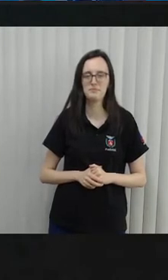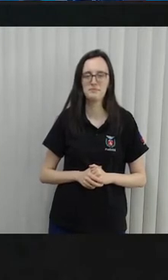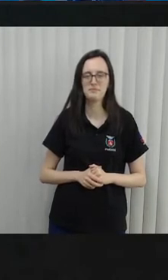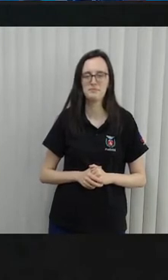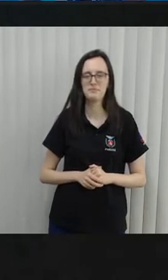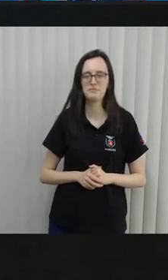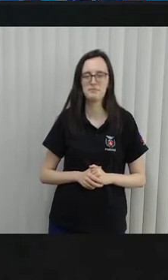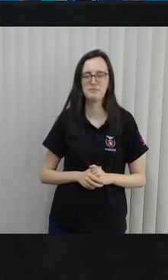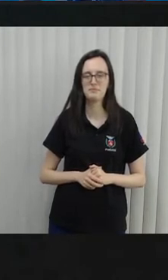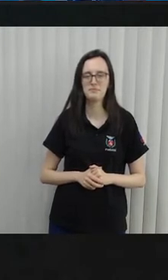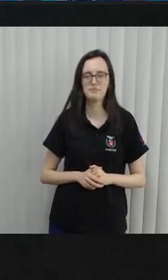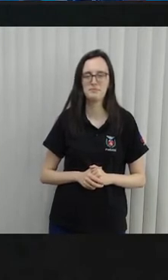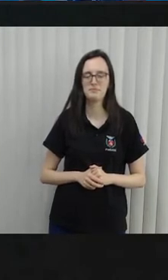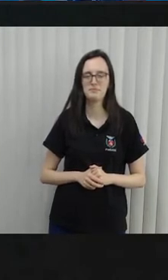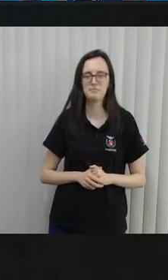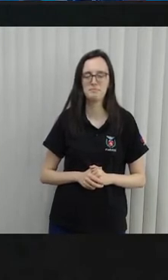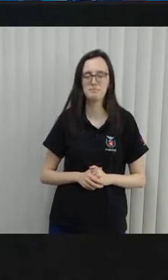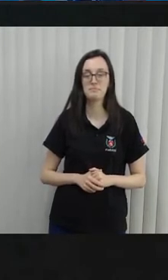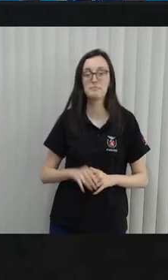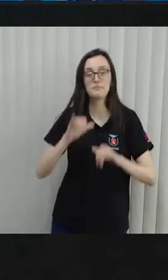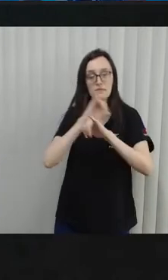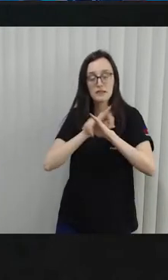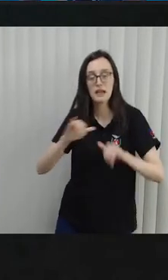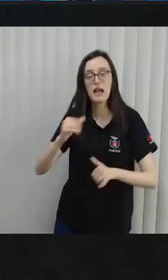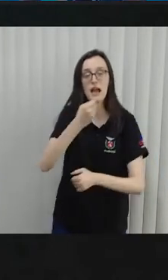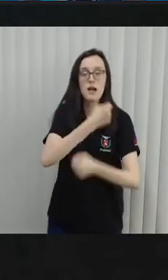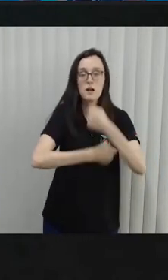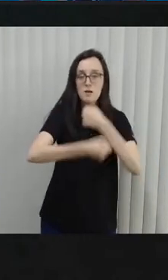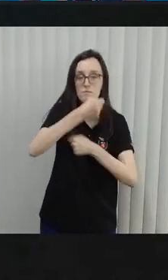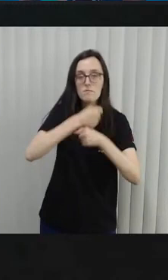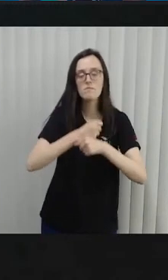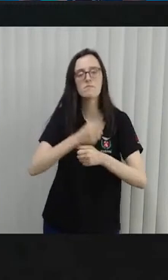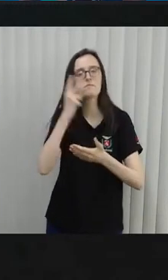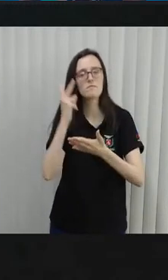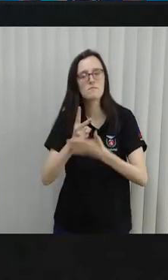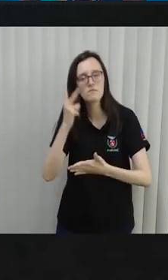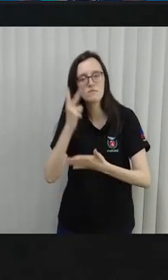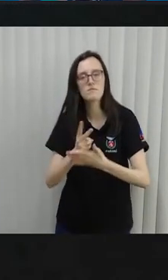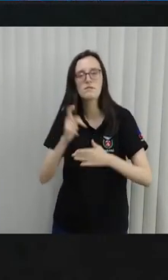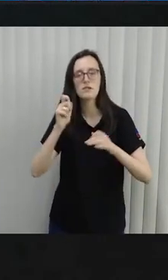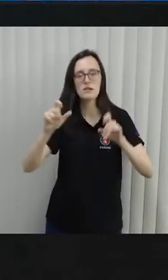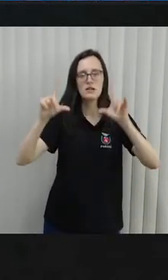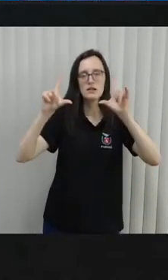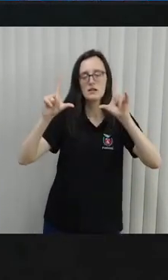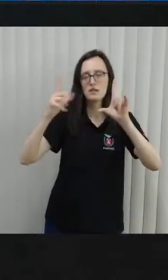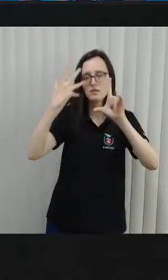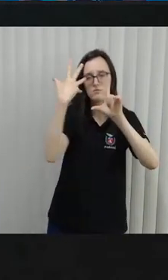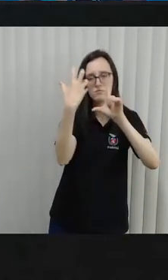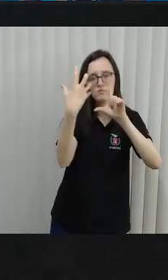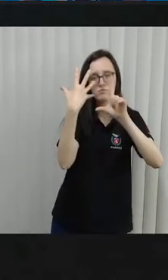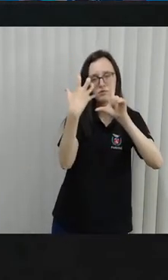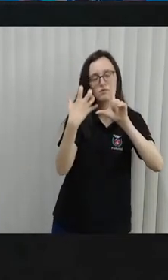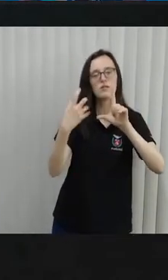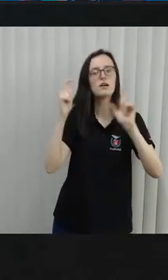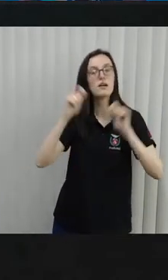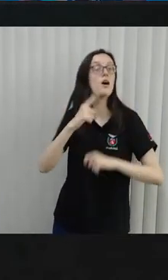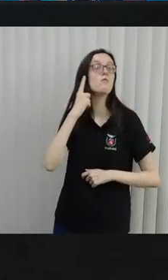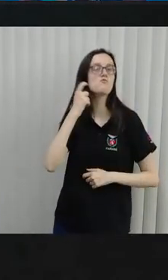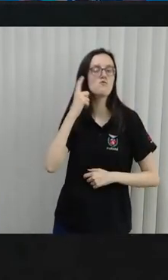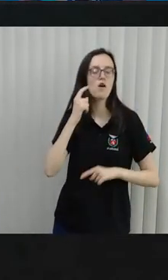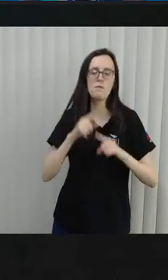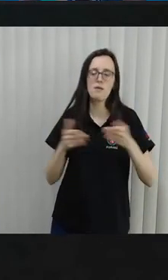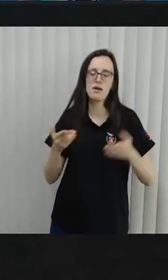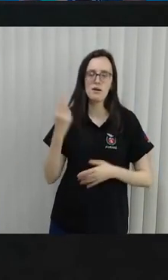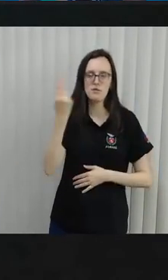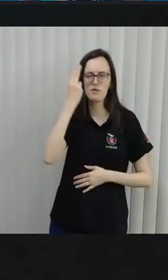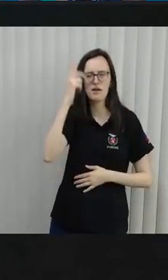Tem alguns alunos geek no ano passado... Eles iam gravando o som. Então, eles que produziam o som. Ah, isso é muito